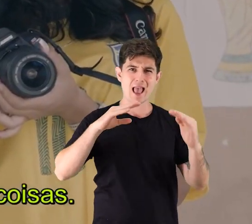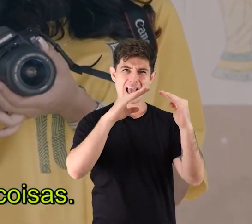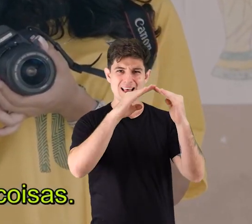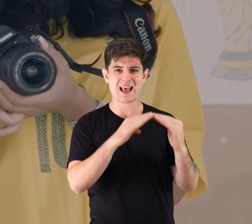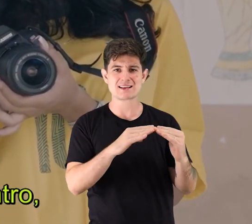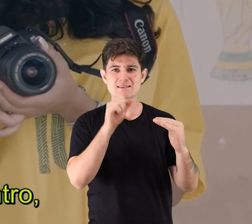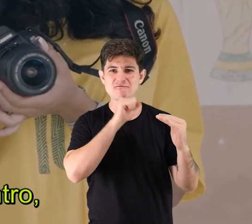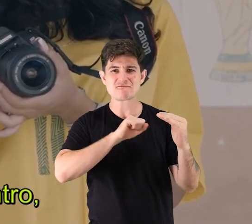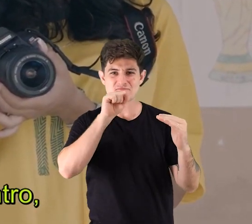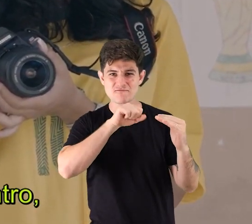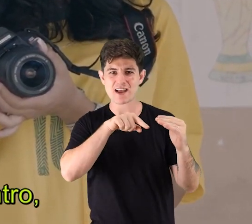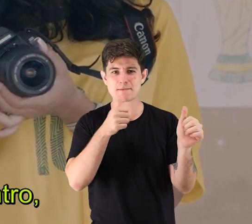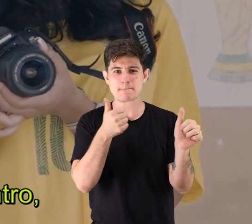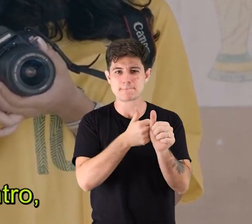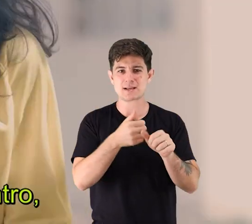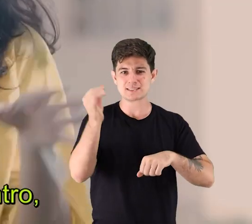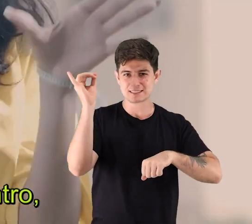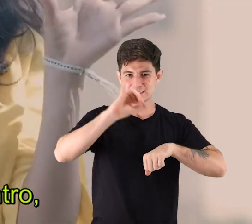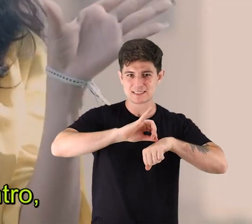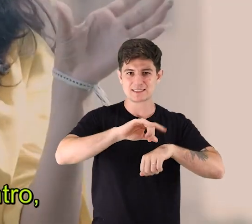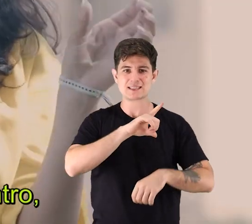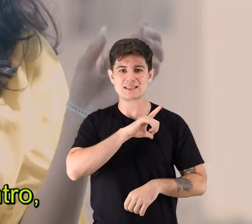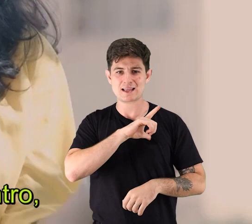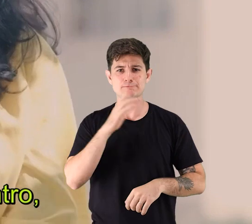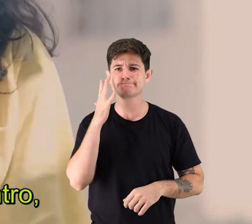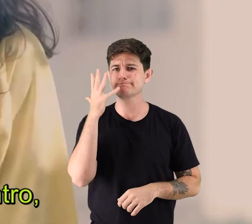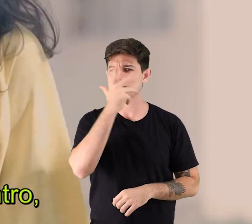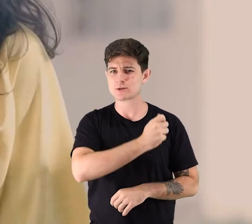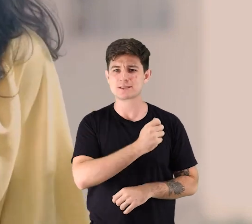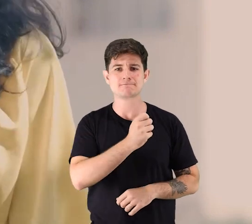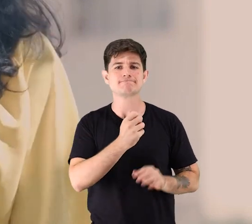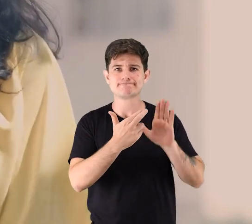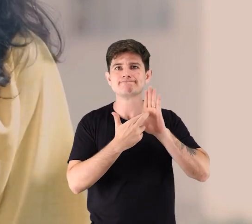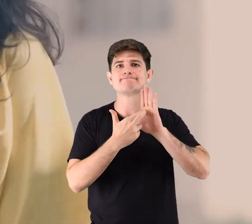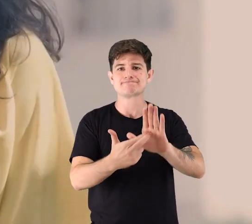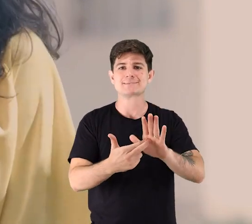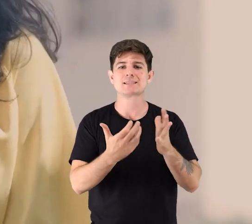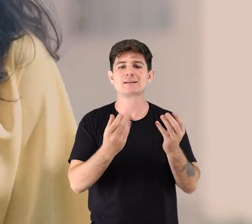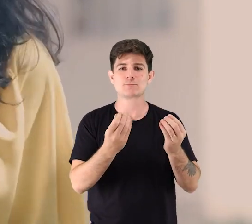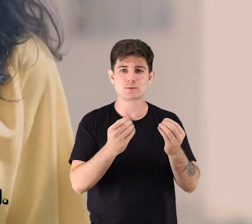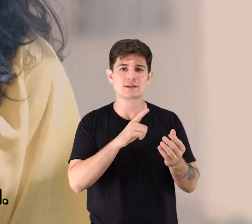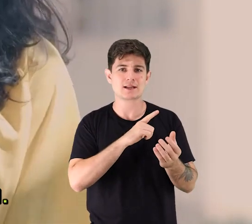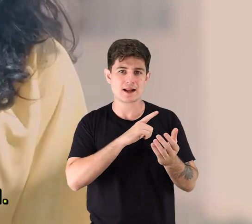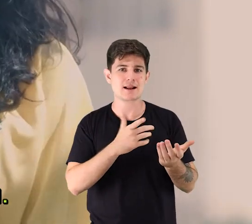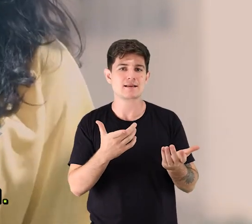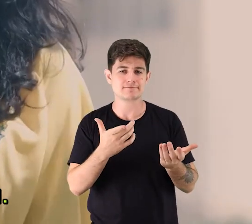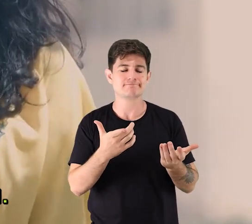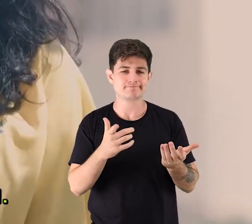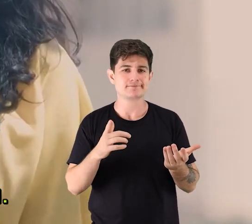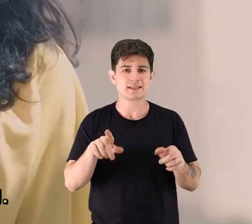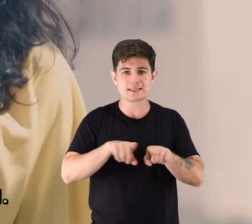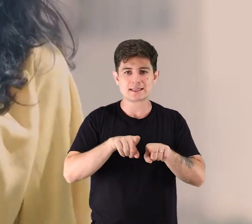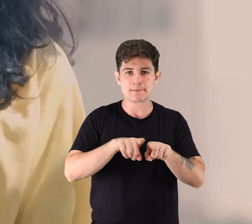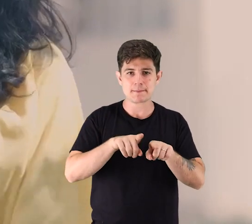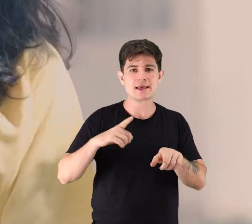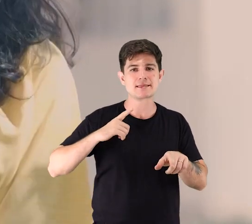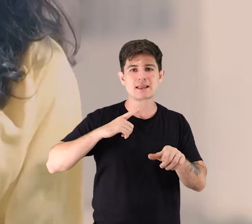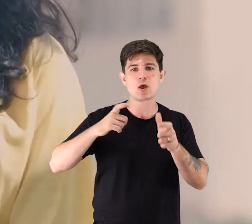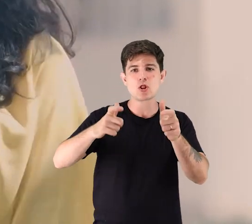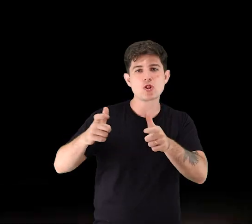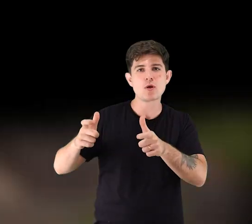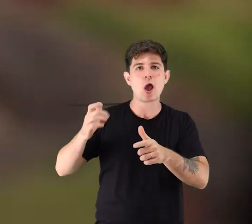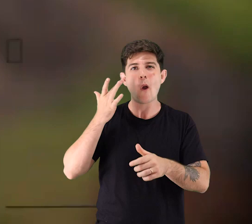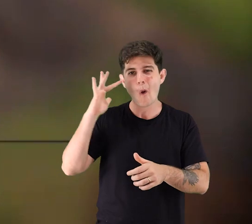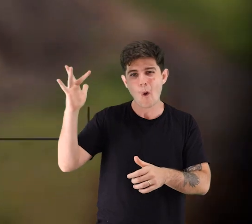essas coisas. Tem uns casarões antigos lá no centro, que são muito bonitos também, que representam bastante Paracatu. As